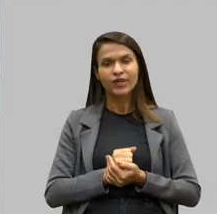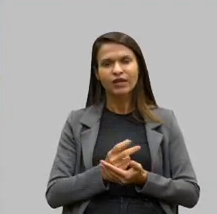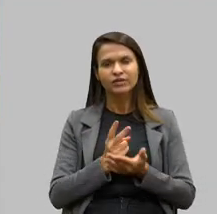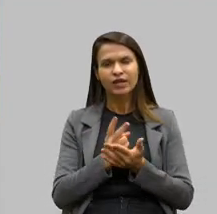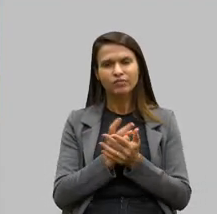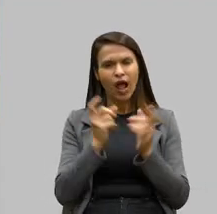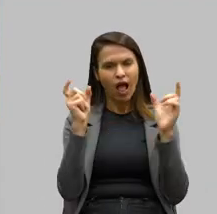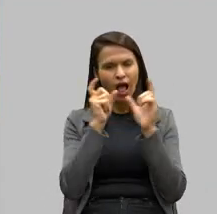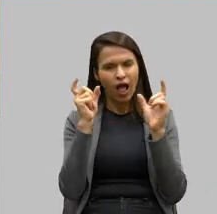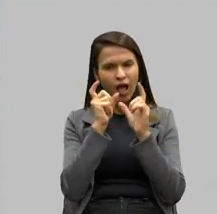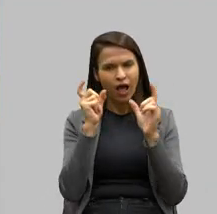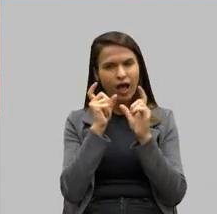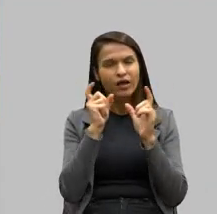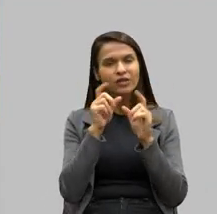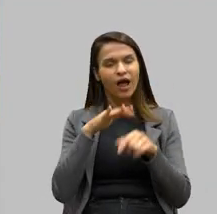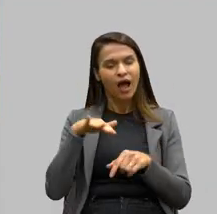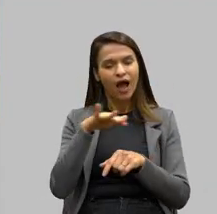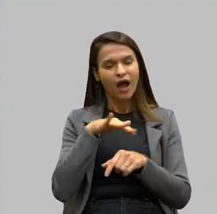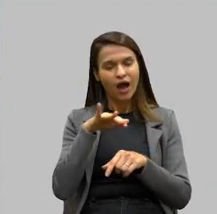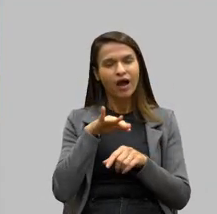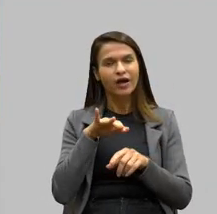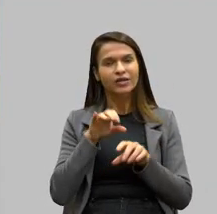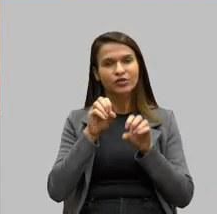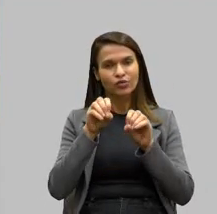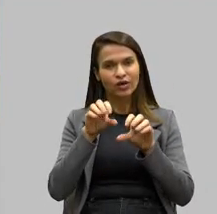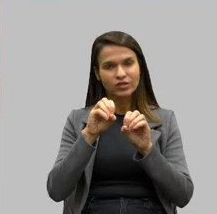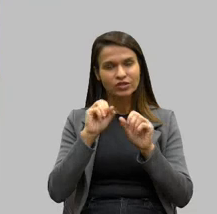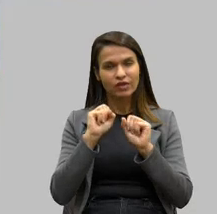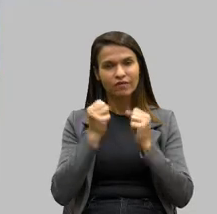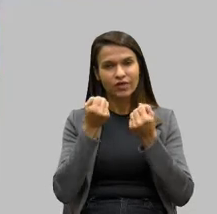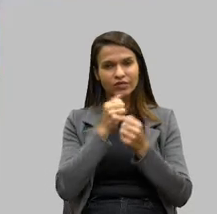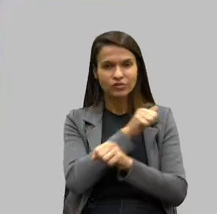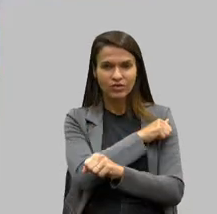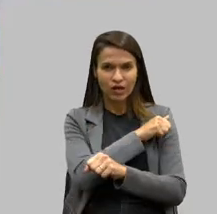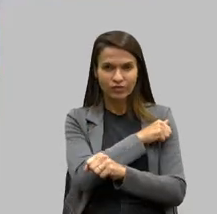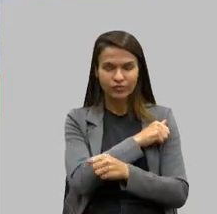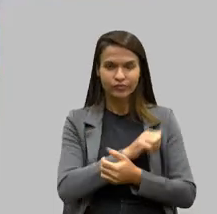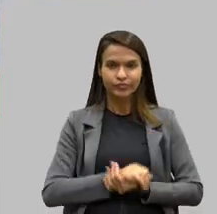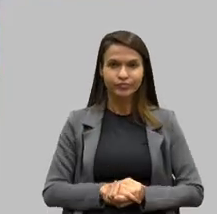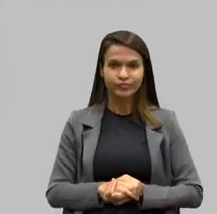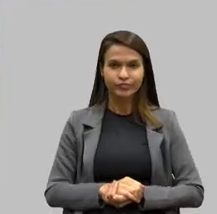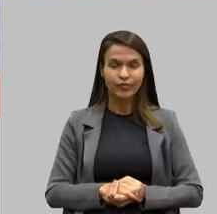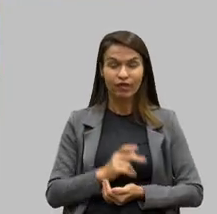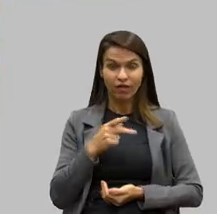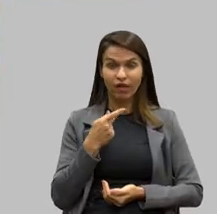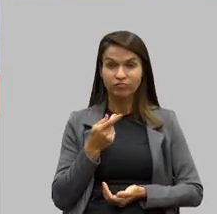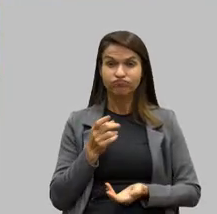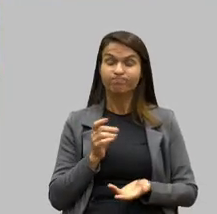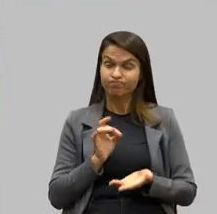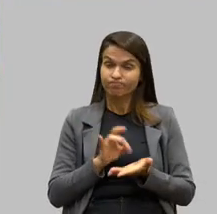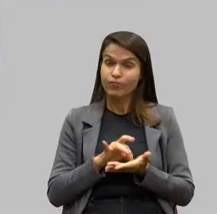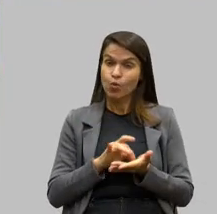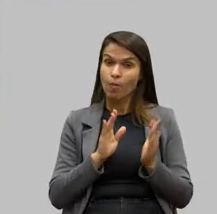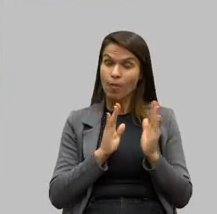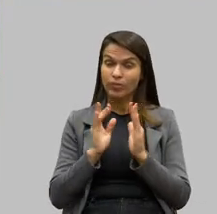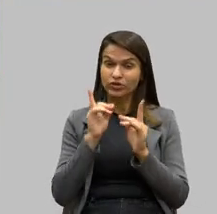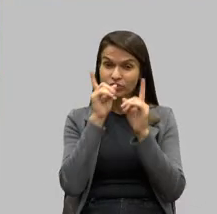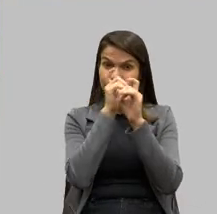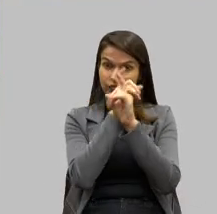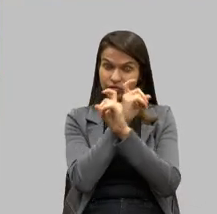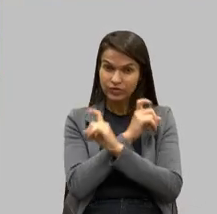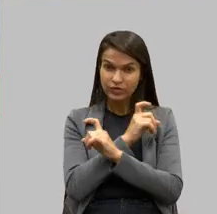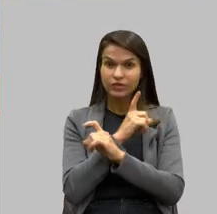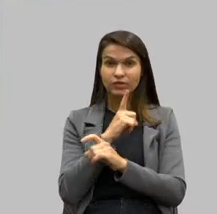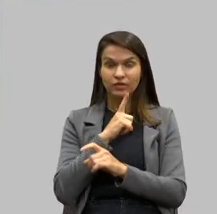educacionais, às pautas em defesa dos nossos estudantes. Dizer que realmente foi um momento difícil que nós vivemos no